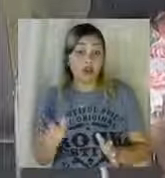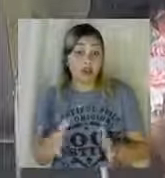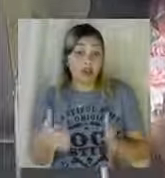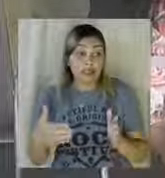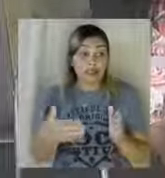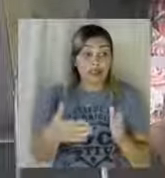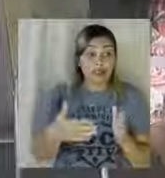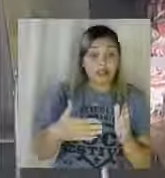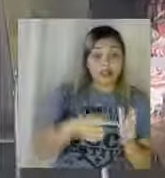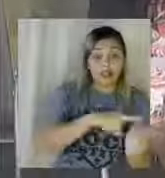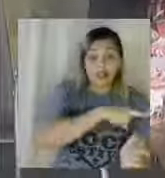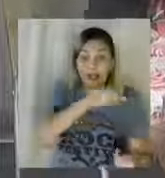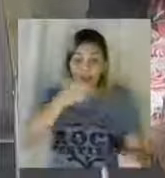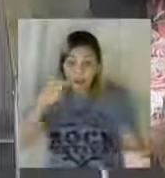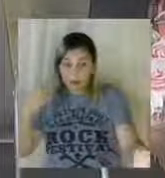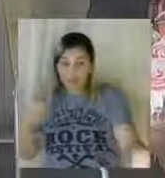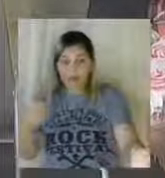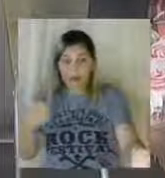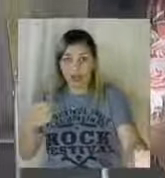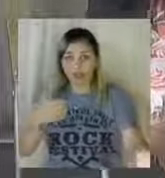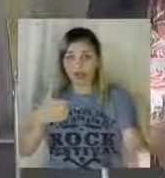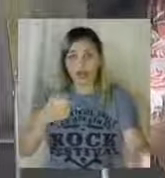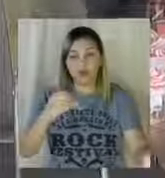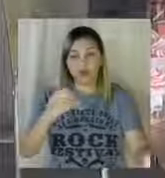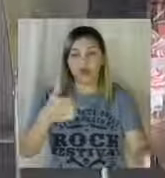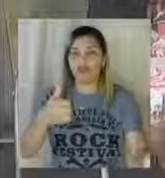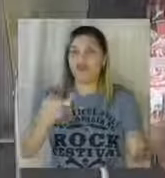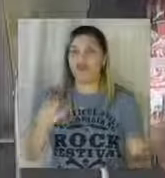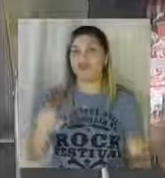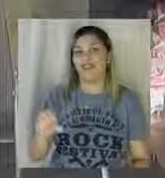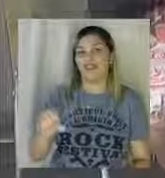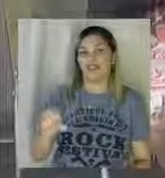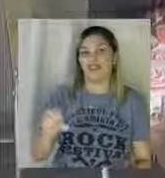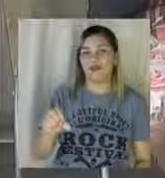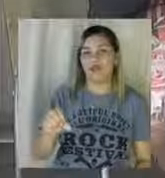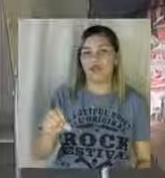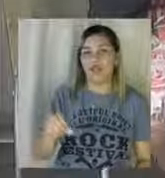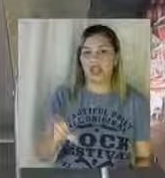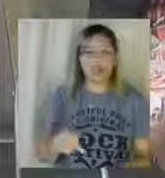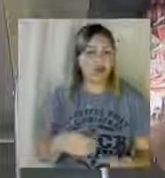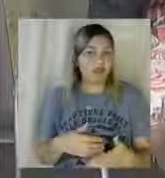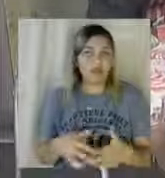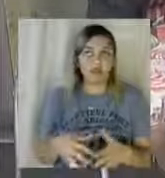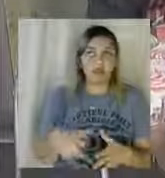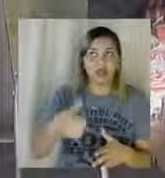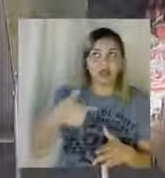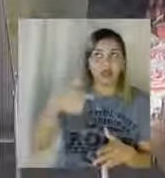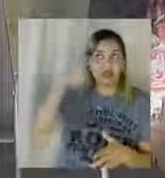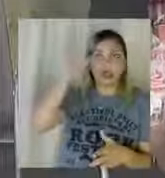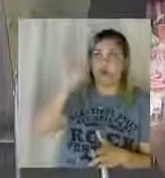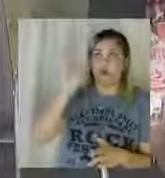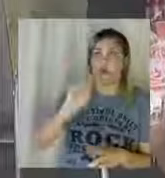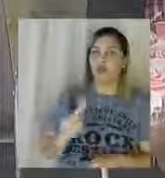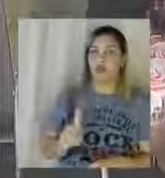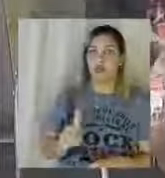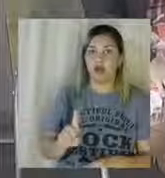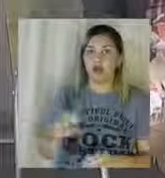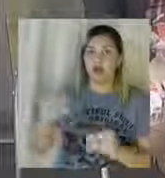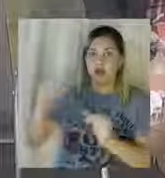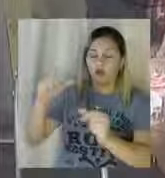2019, minha gente. 2019, ok? Então, a gente não está falando de uma coisa de ontem, não. A gente está falando de uma coisa aí que já tem, olha,